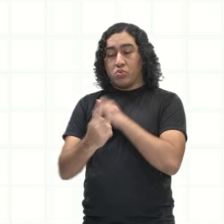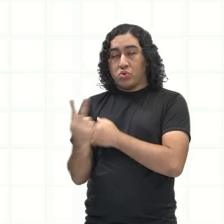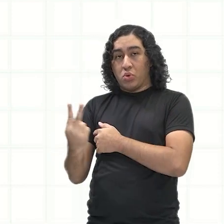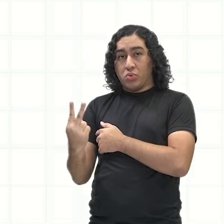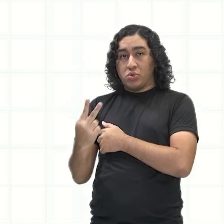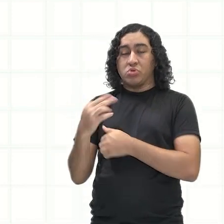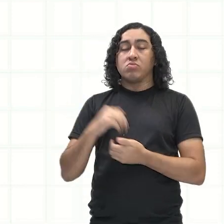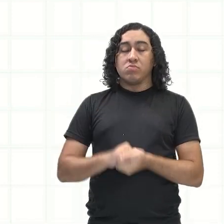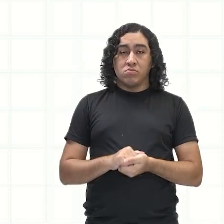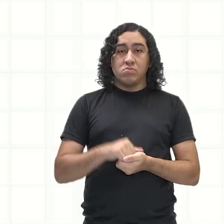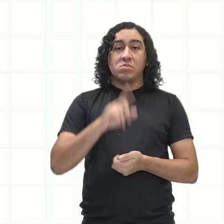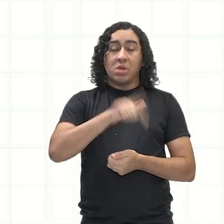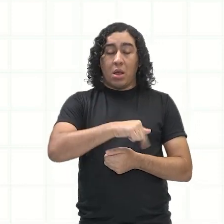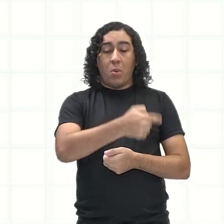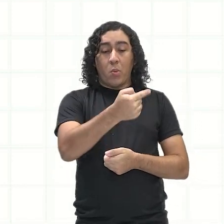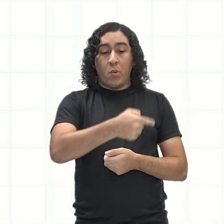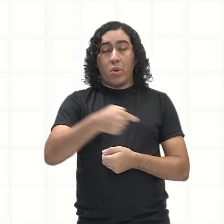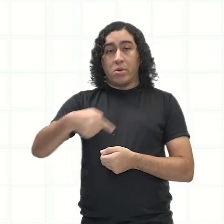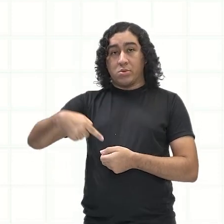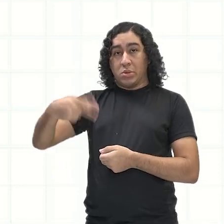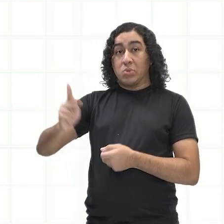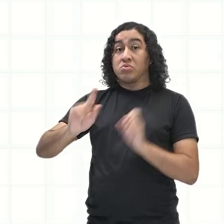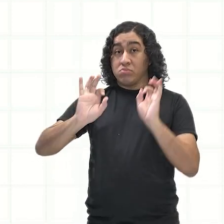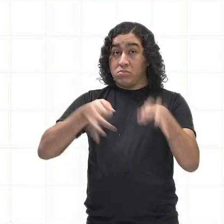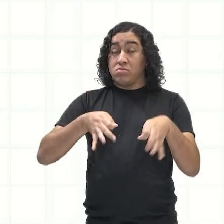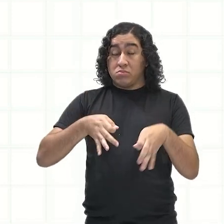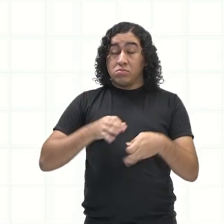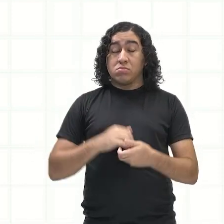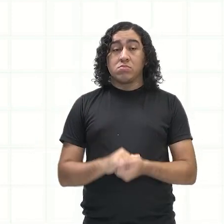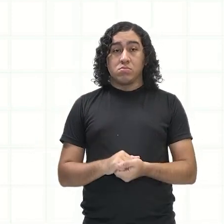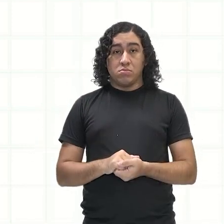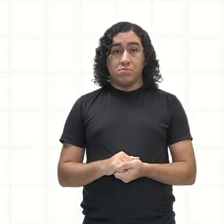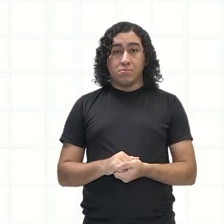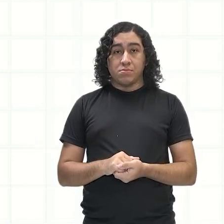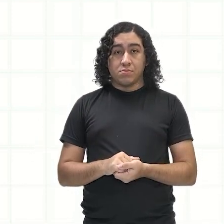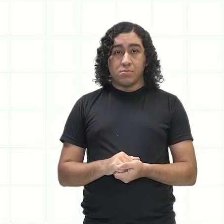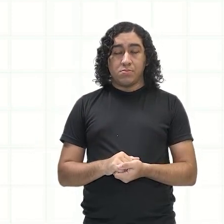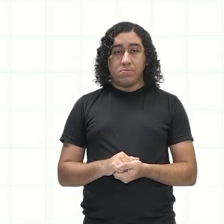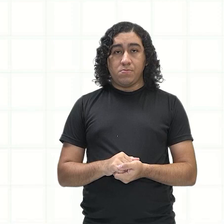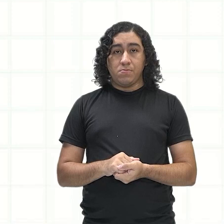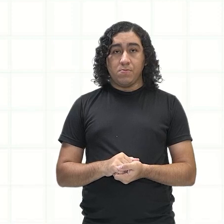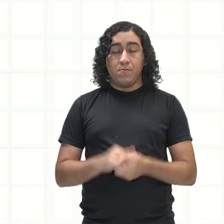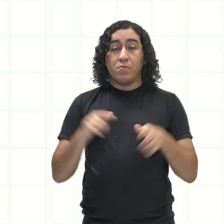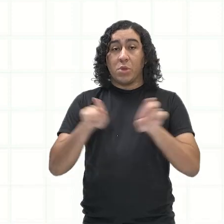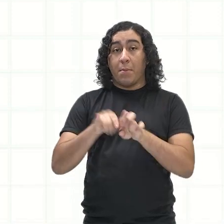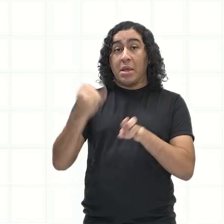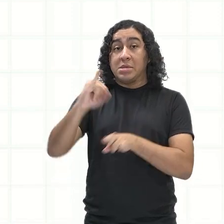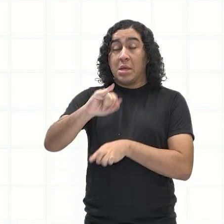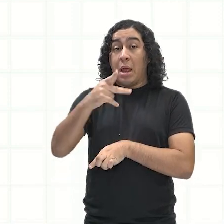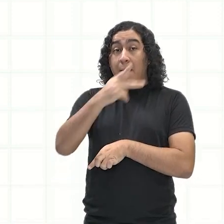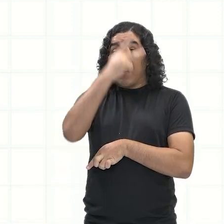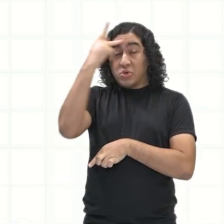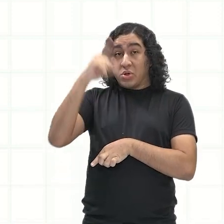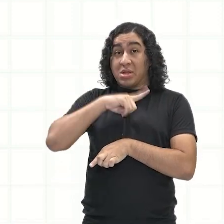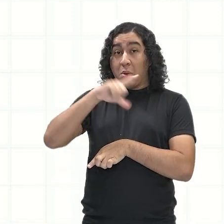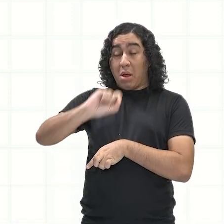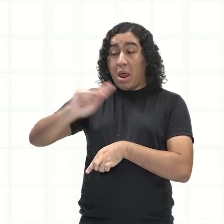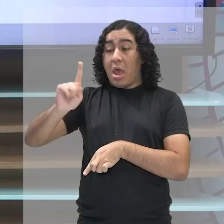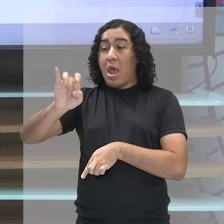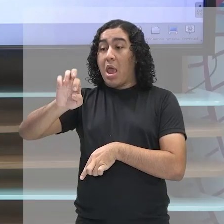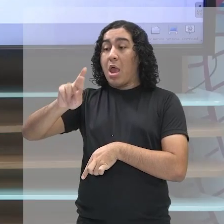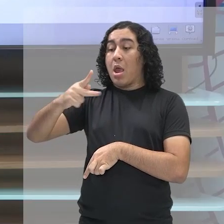né? Herpes 1 e herpes 2. E uma vez que a pessoa é infectada ali pela herpes, né, a